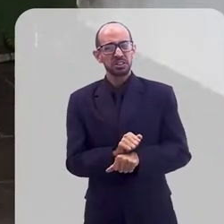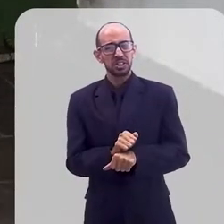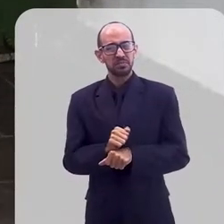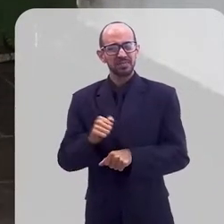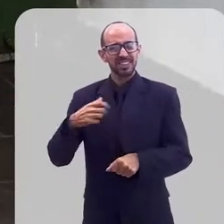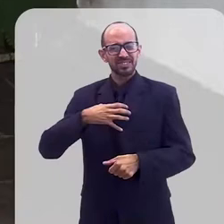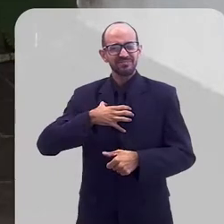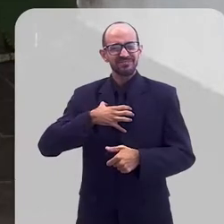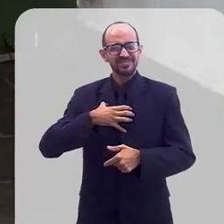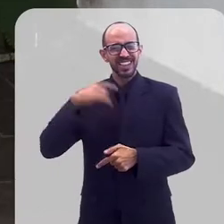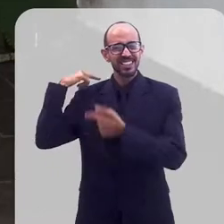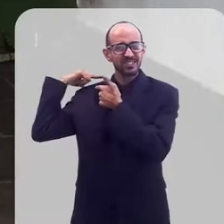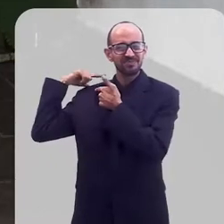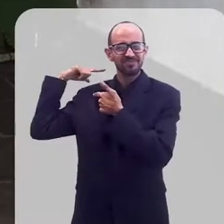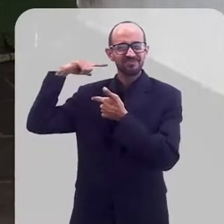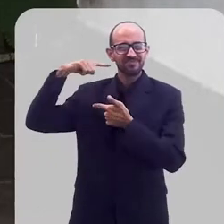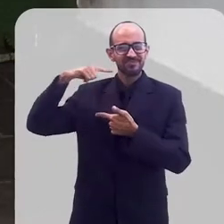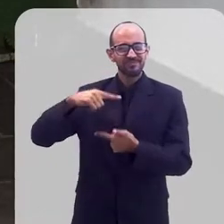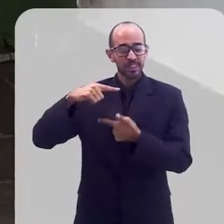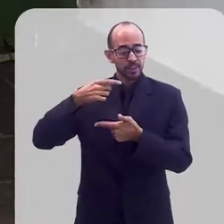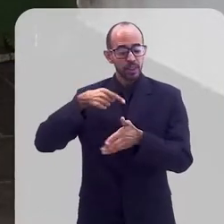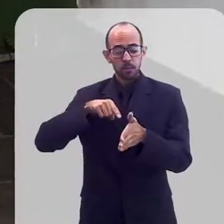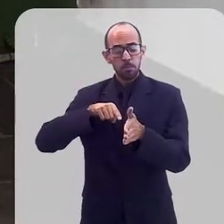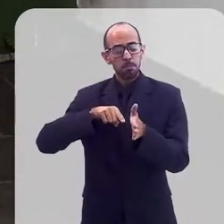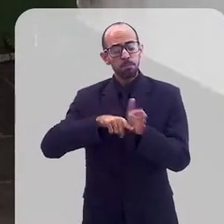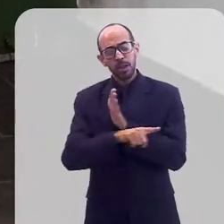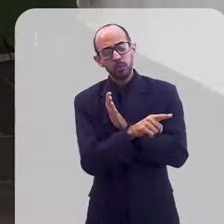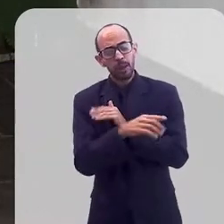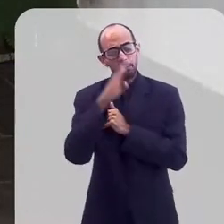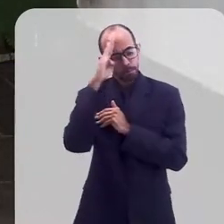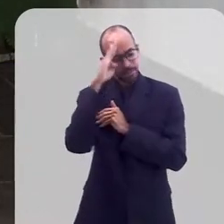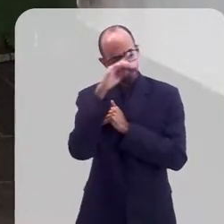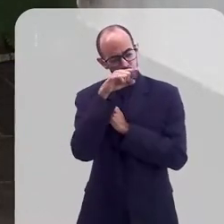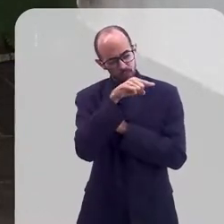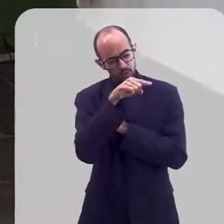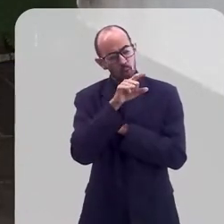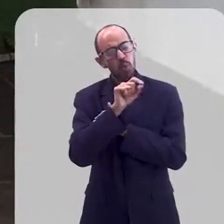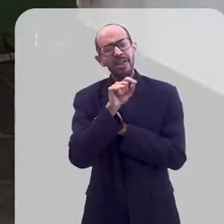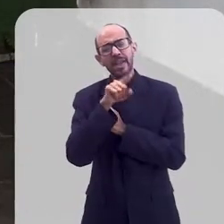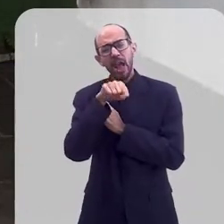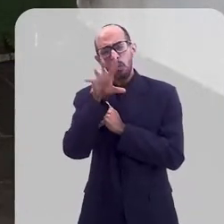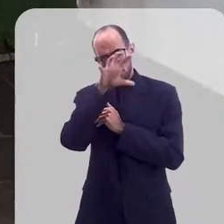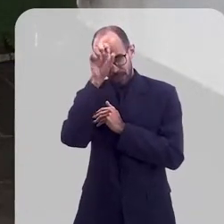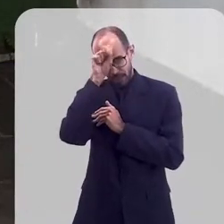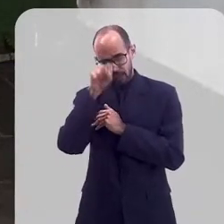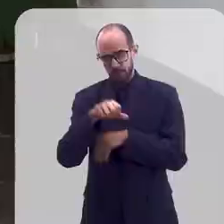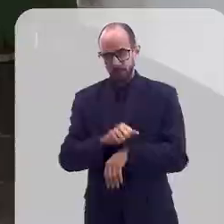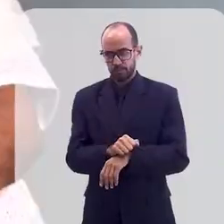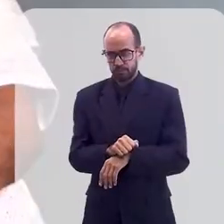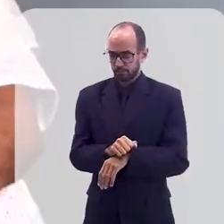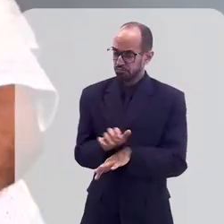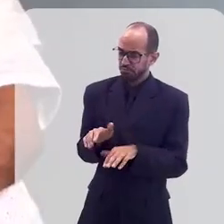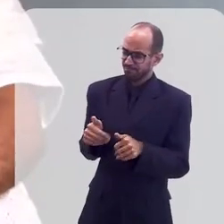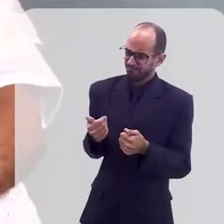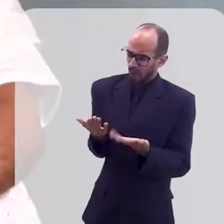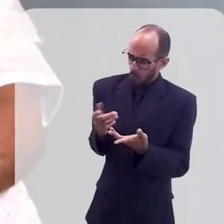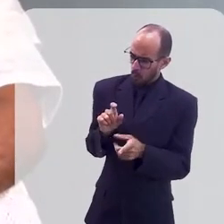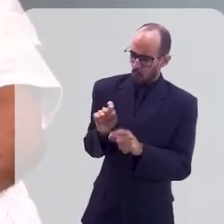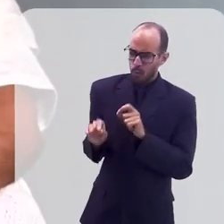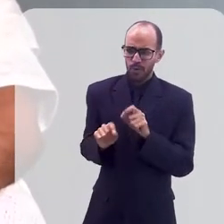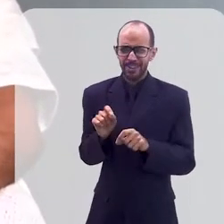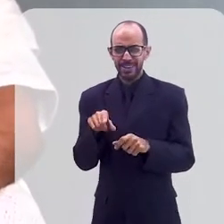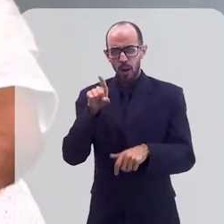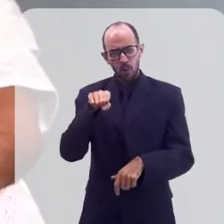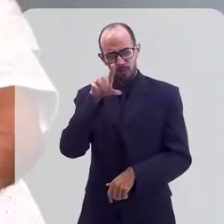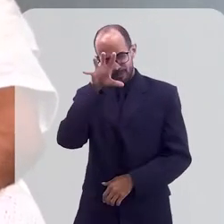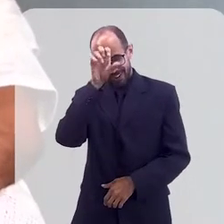ancestralidade. Começa te fazendo a pergunta principal. O que é Umbanda? Bom, o que é